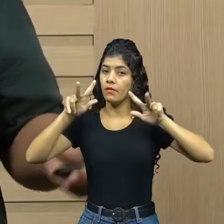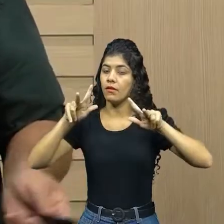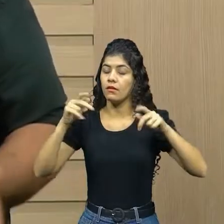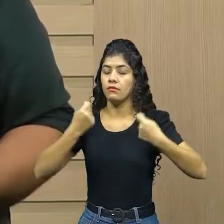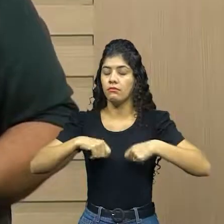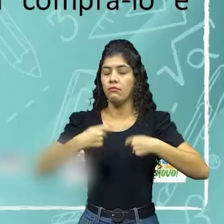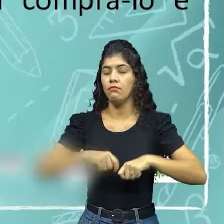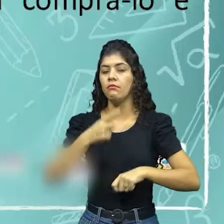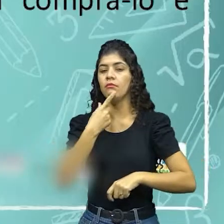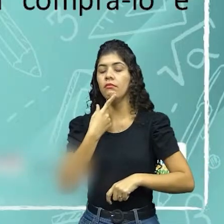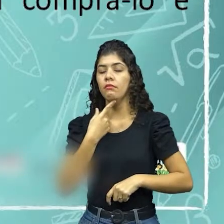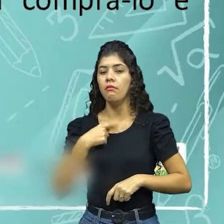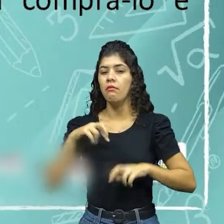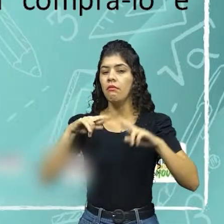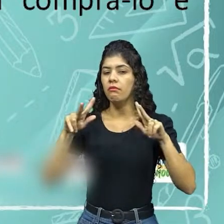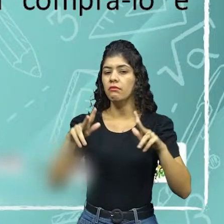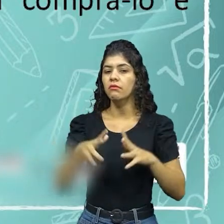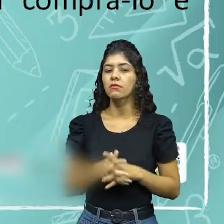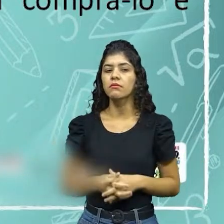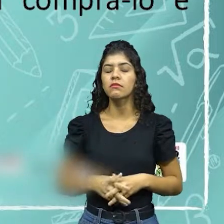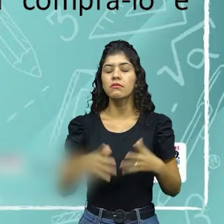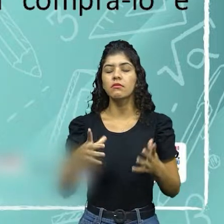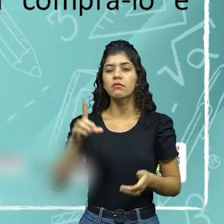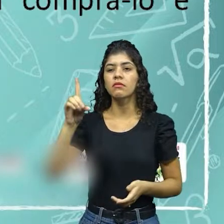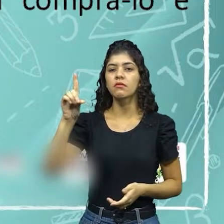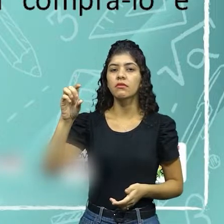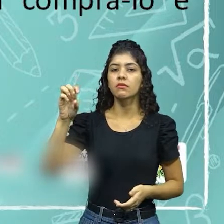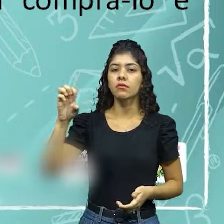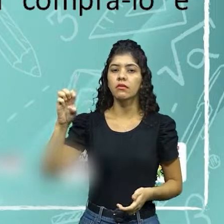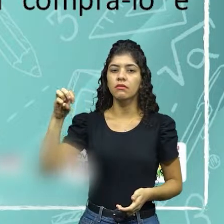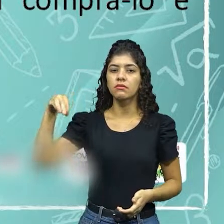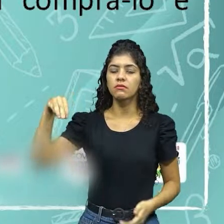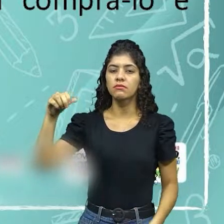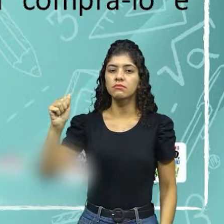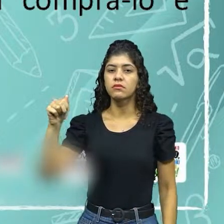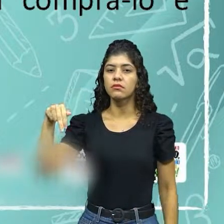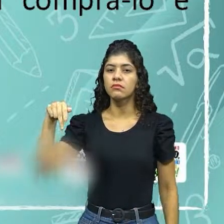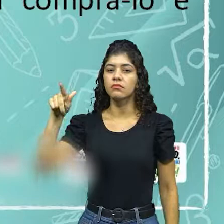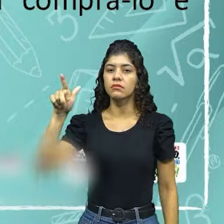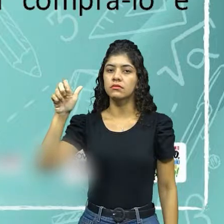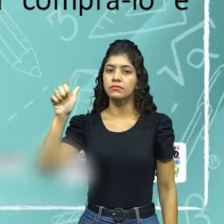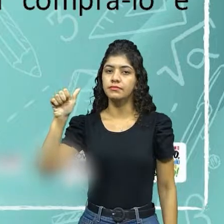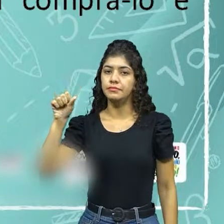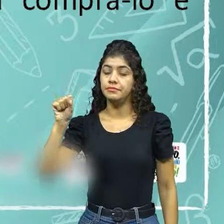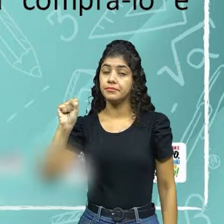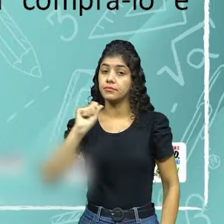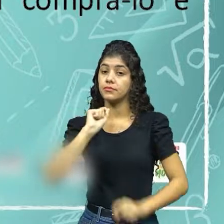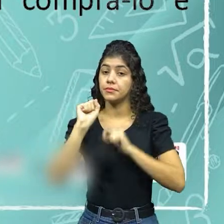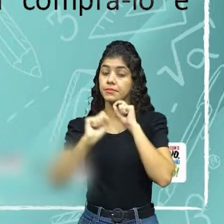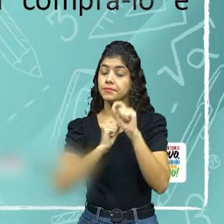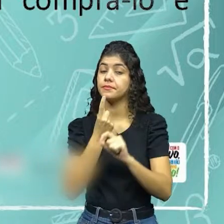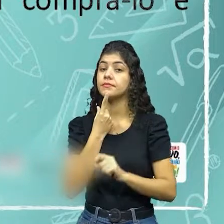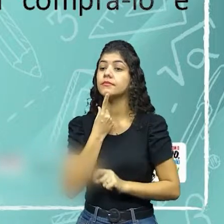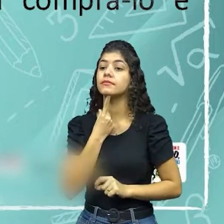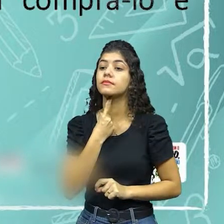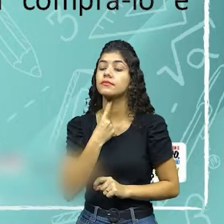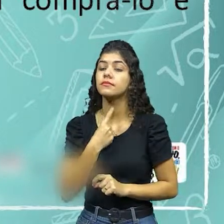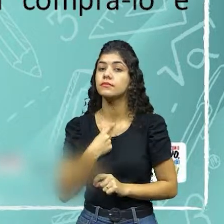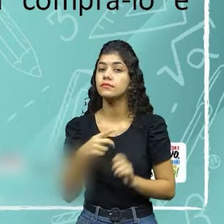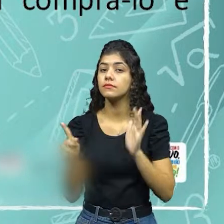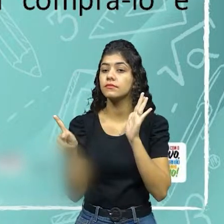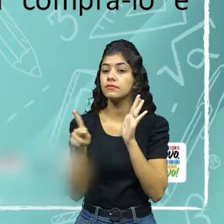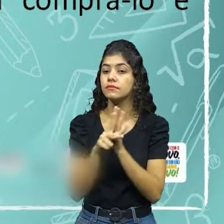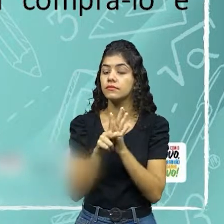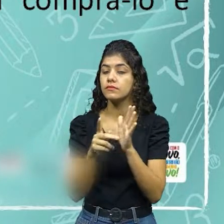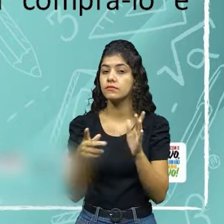desejo e necessidades. Demandas. O que são demandas? Demandas são desejos por produtos específicos